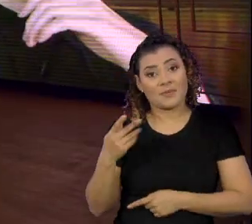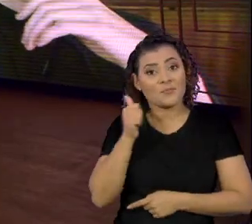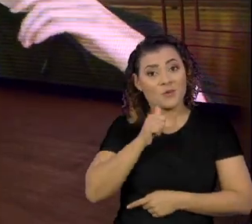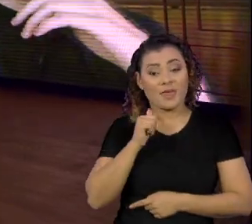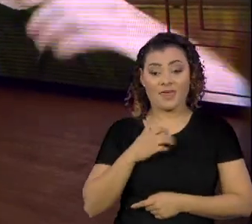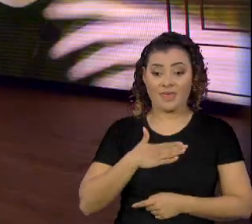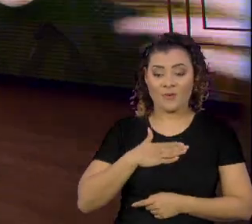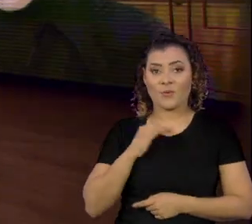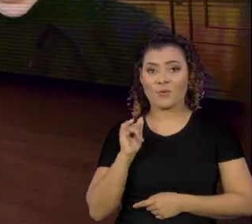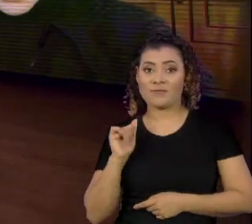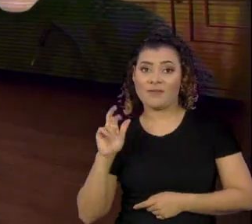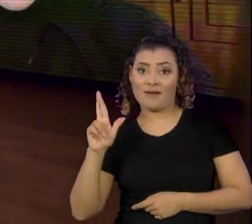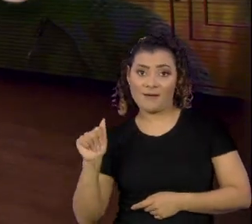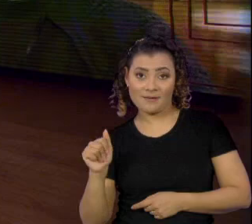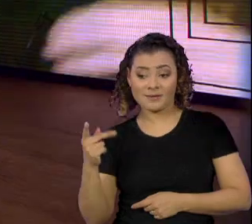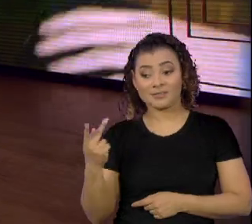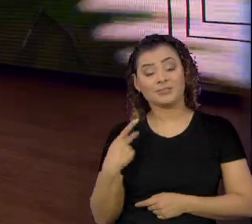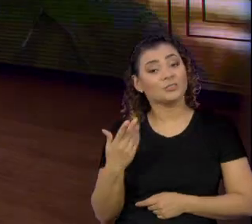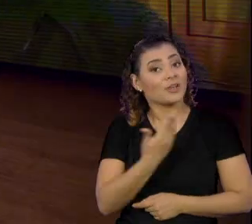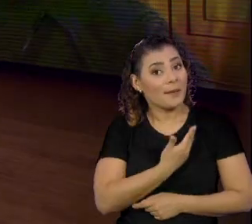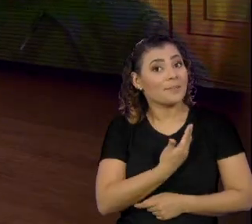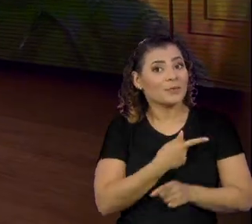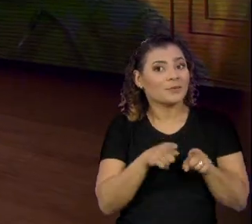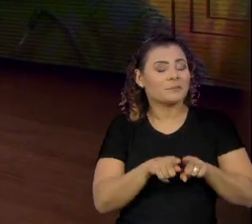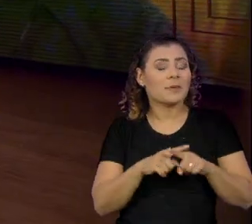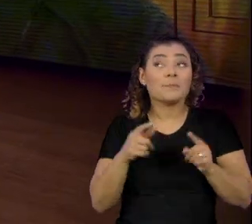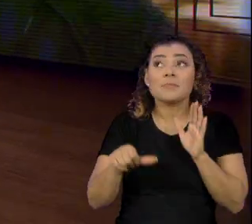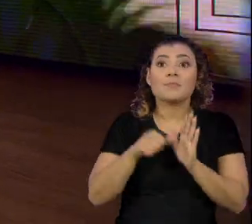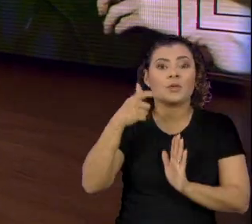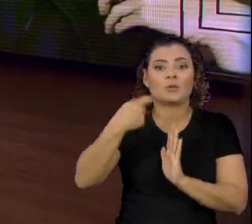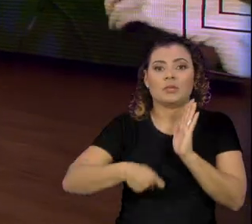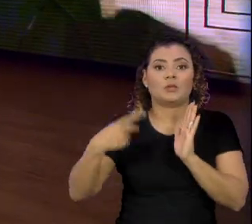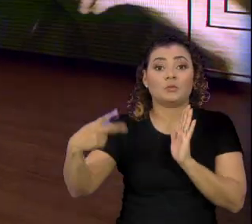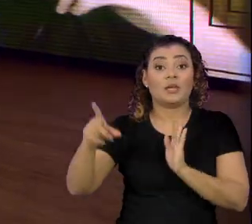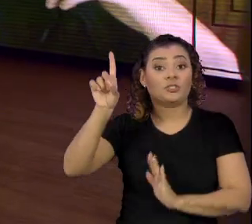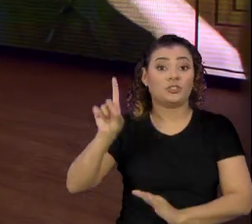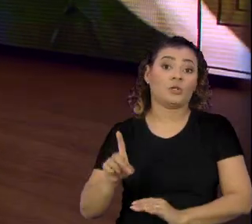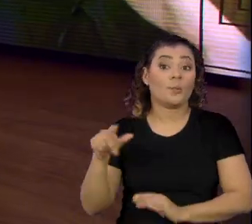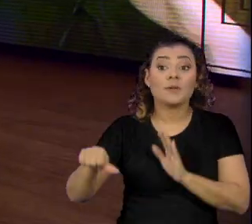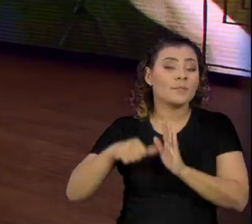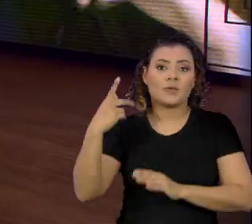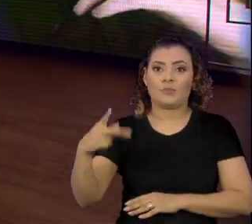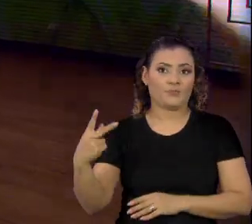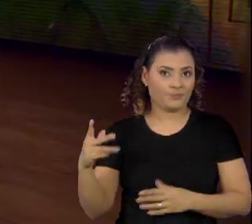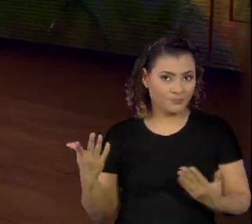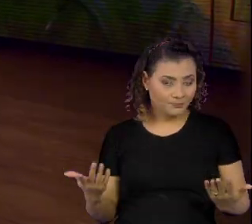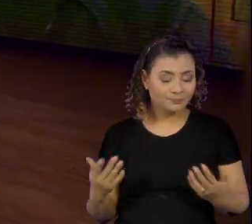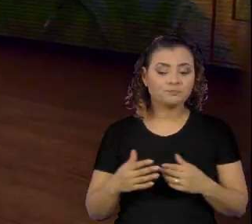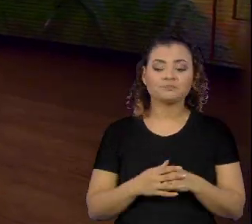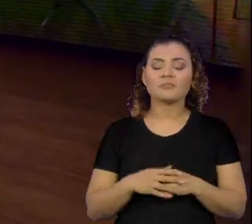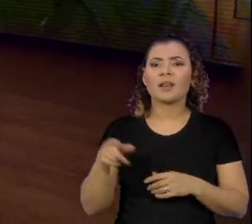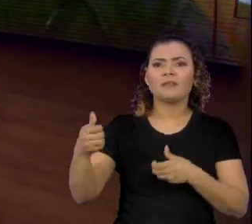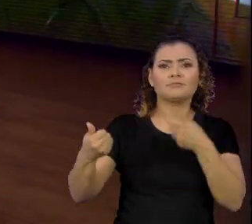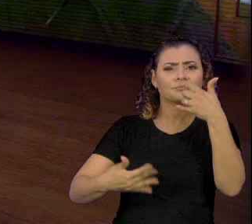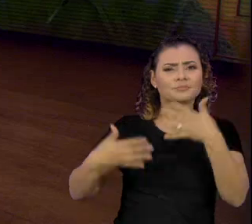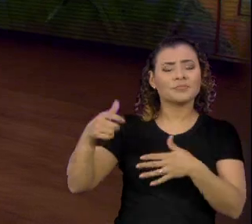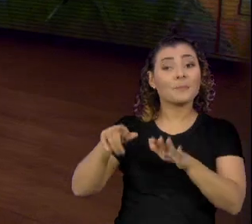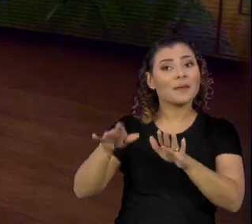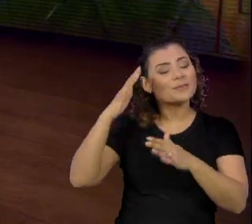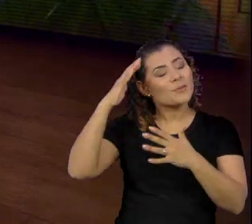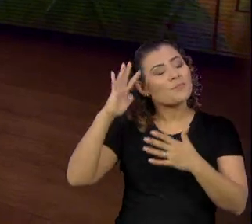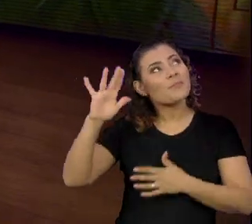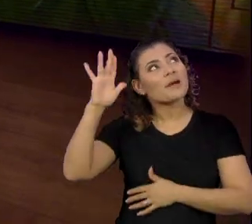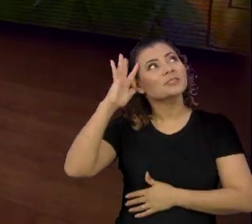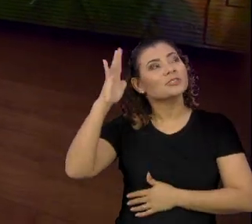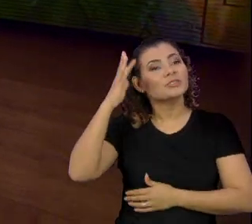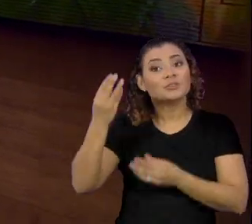E, ao mesmo tempo, a gente é muito amigo. Foi o primeiro texto que ele nos dirigiu. ele falou tudo isso, mas eu fico imaginando assim,